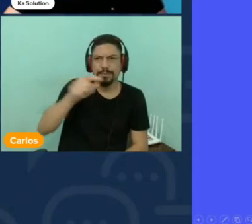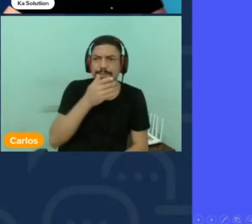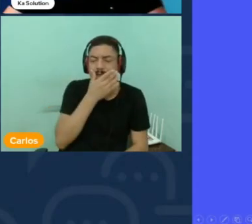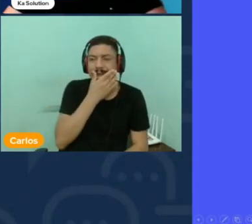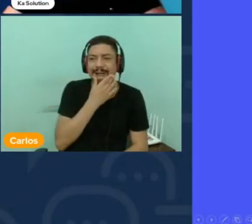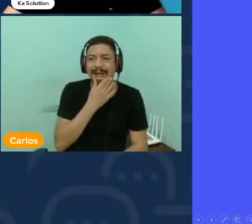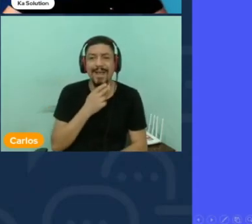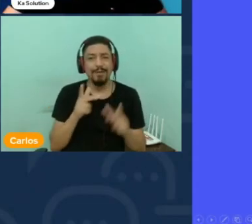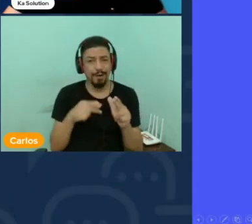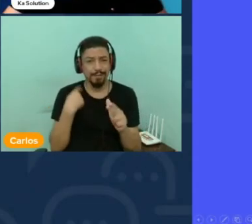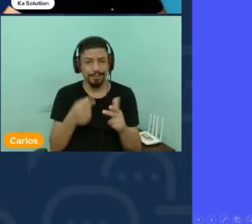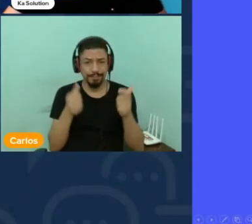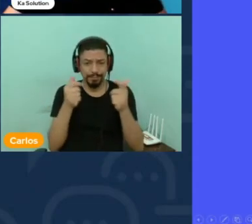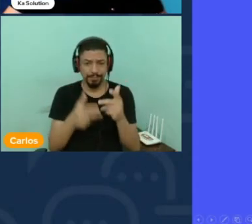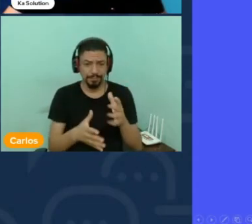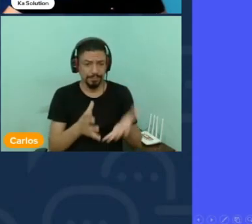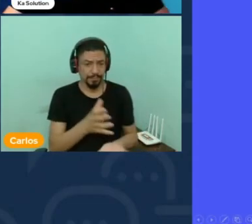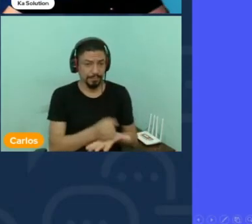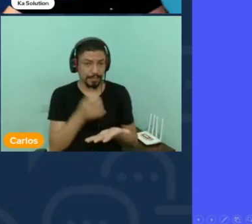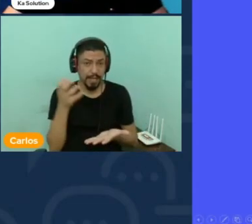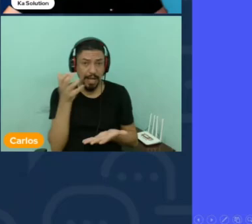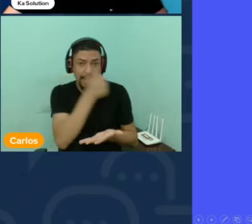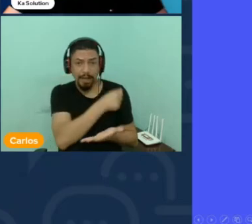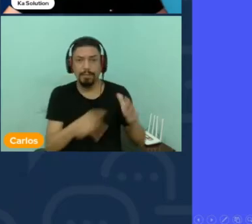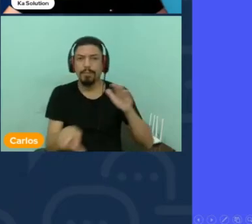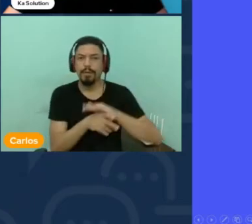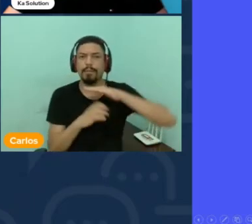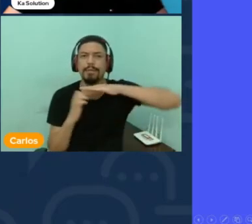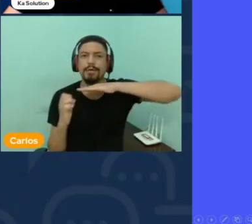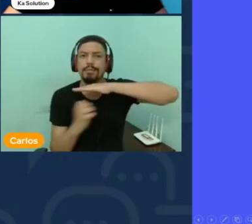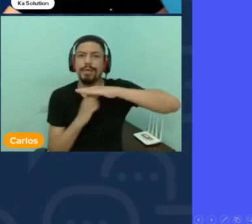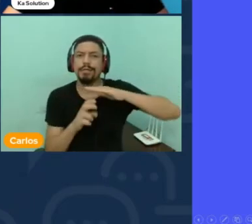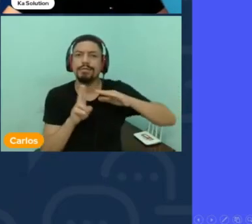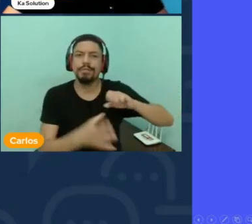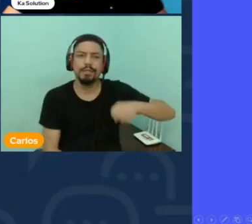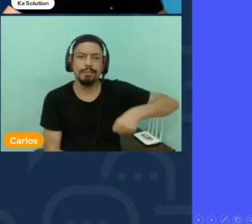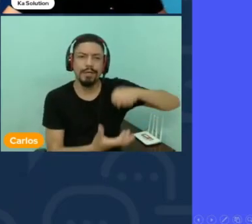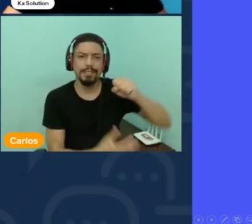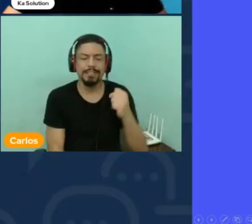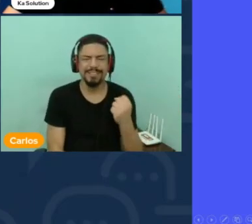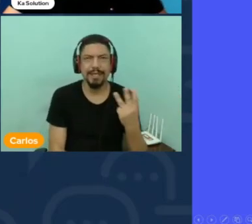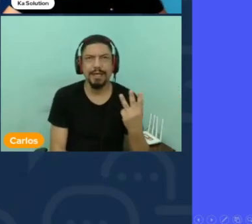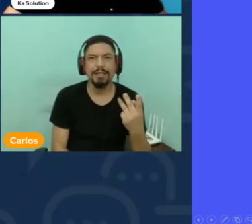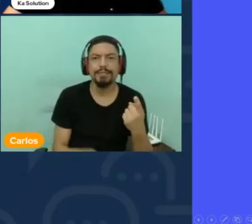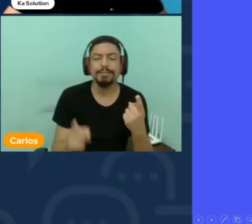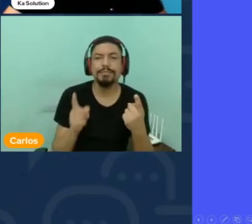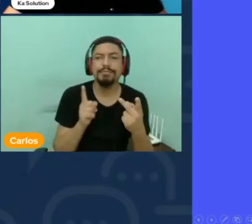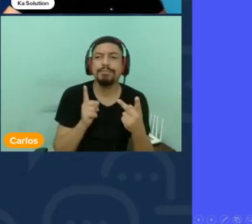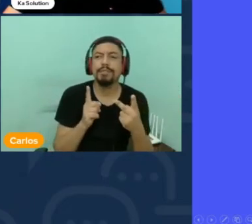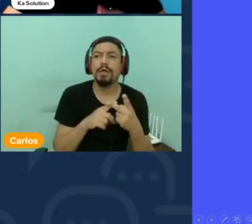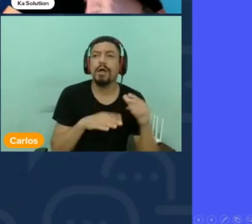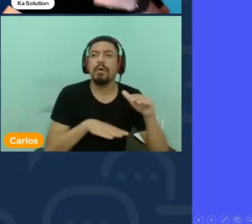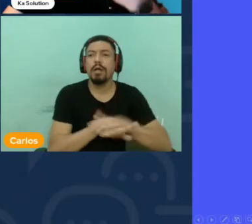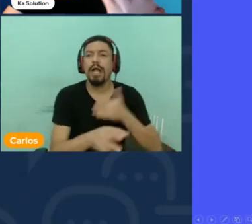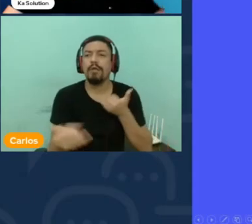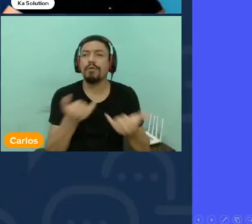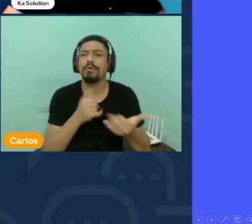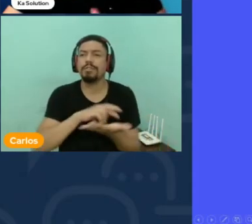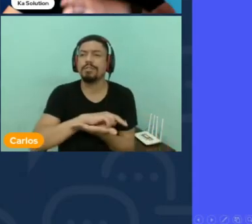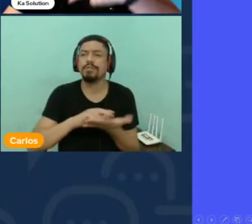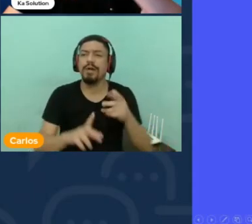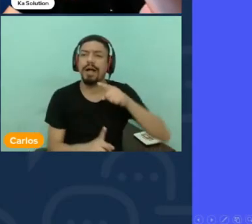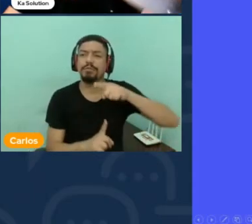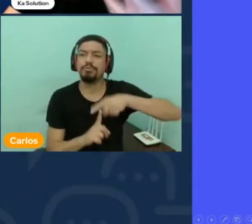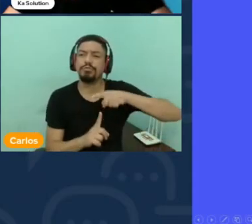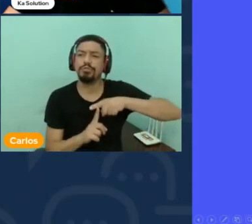né? Backup, guardar os backups da minha empresa no Amazon S3. Guardar informações de vários